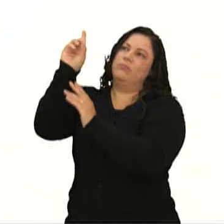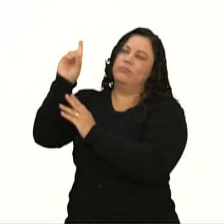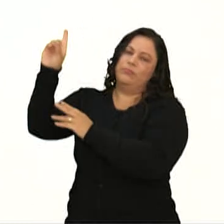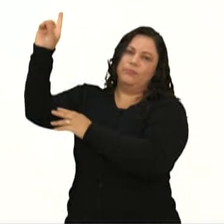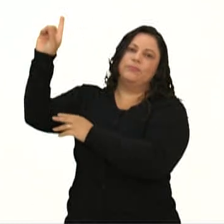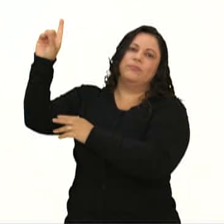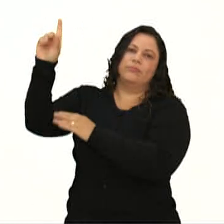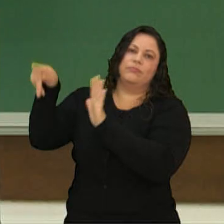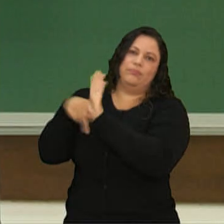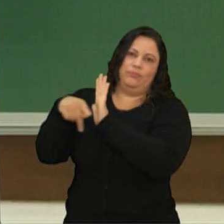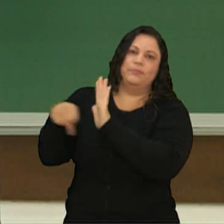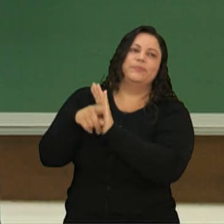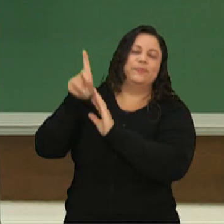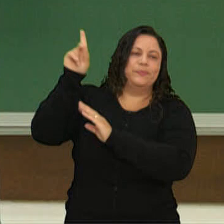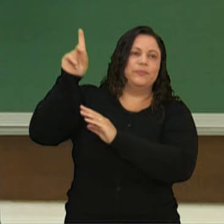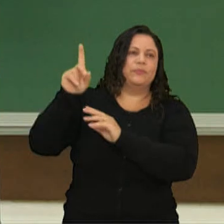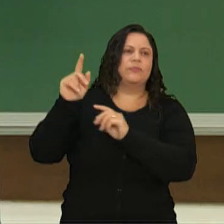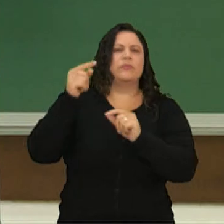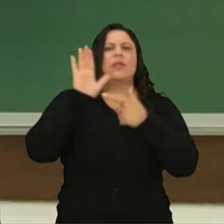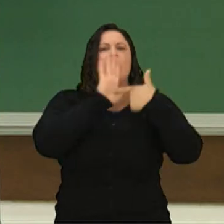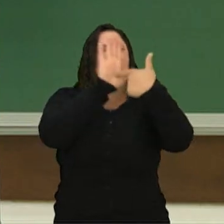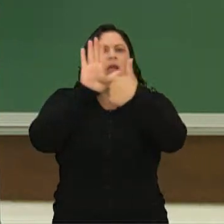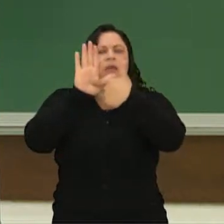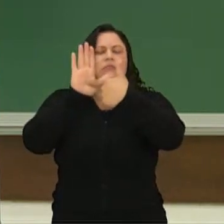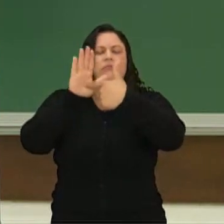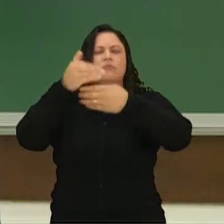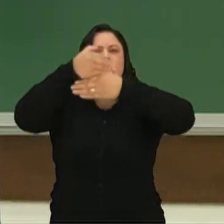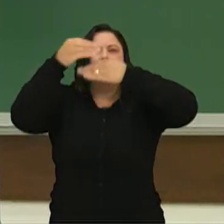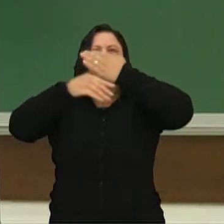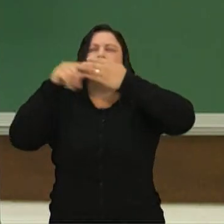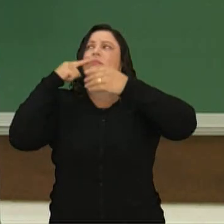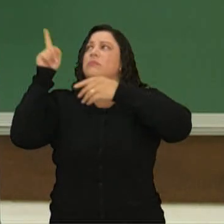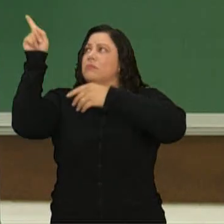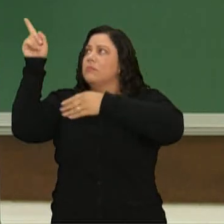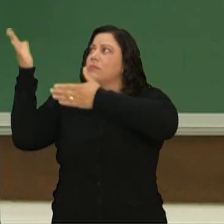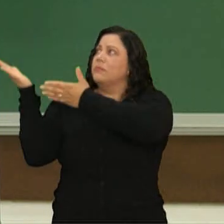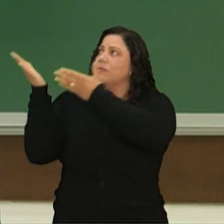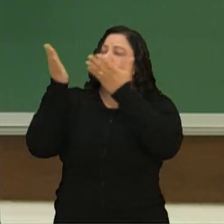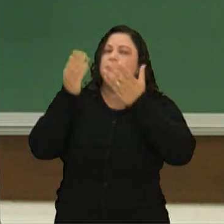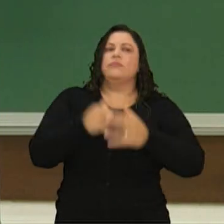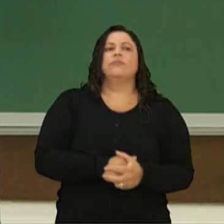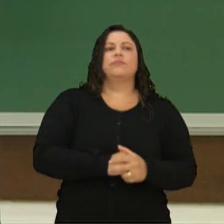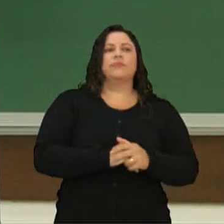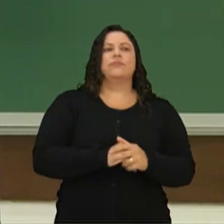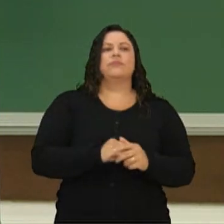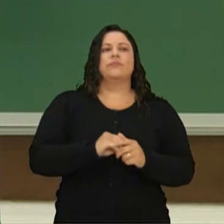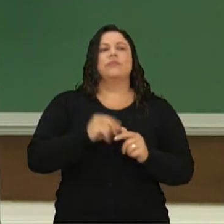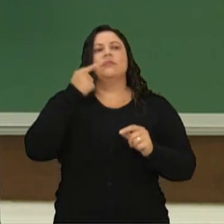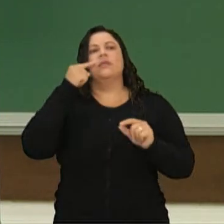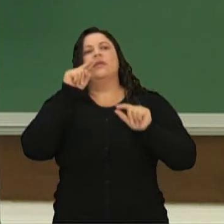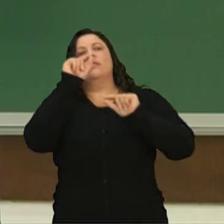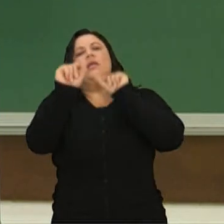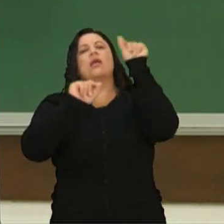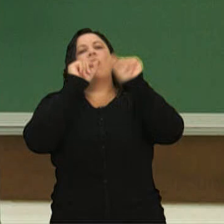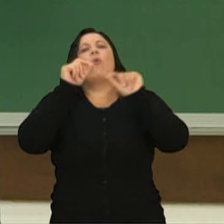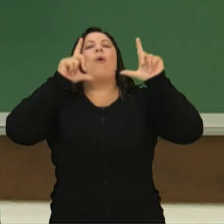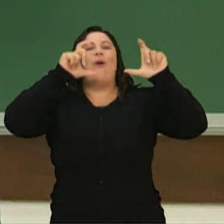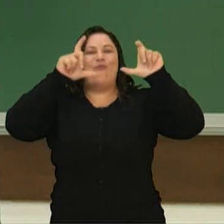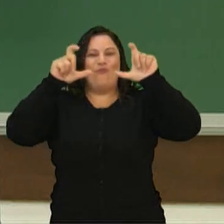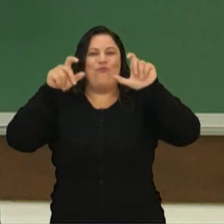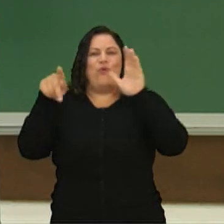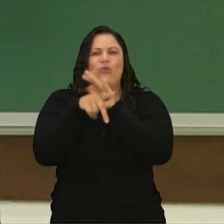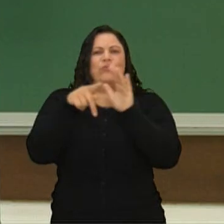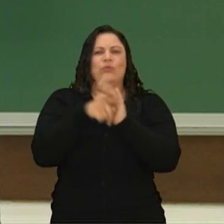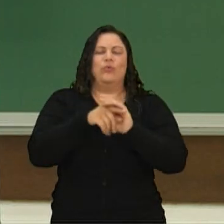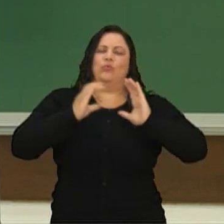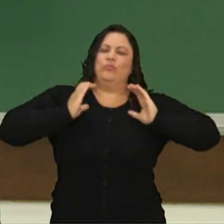um judeu em Israel, né, que leva à ideia do comportamento entre a sociedade em que ele